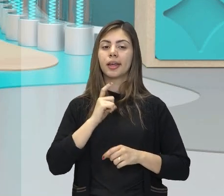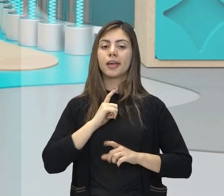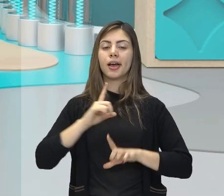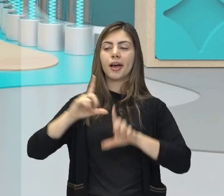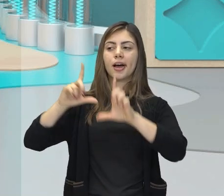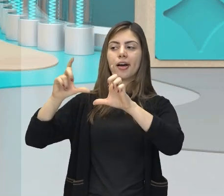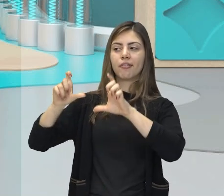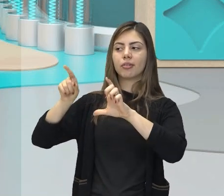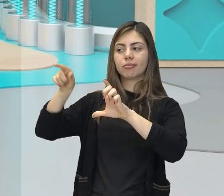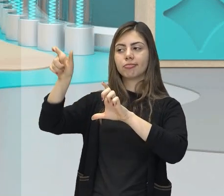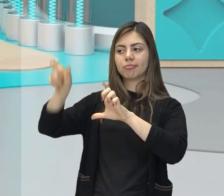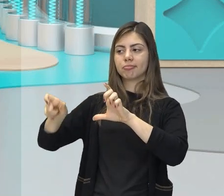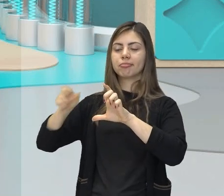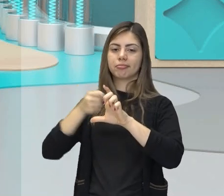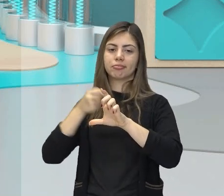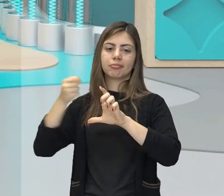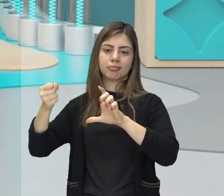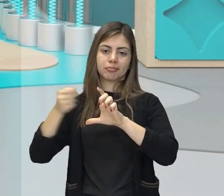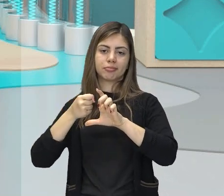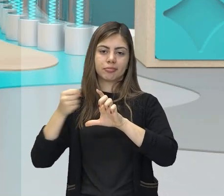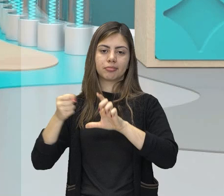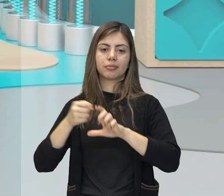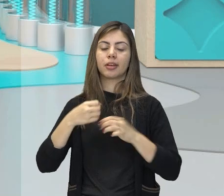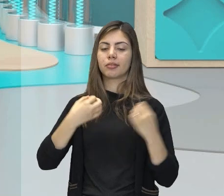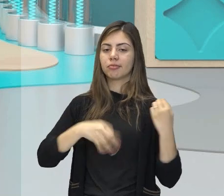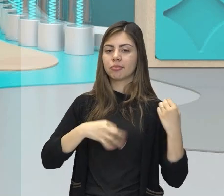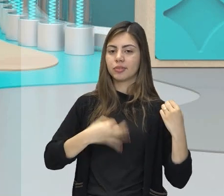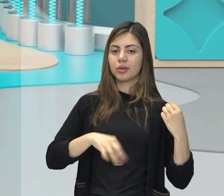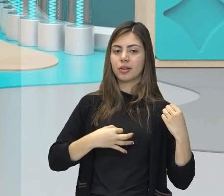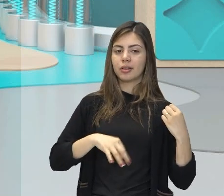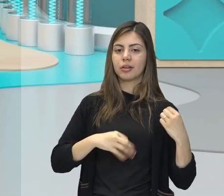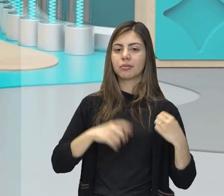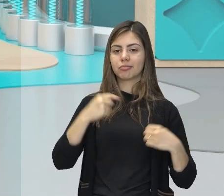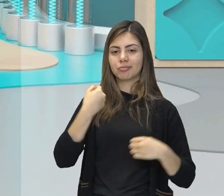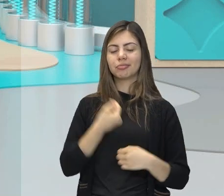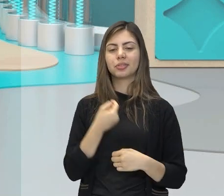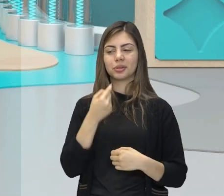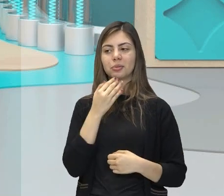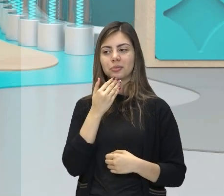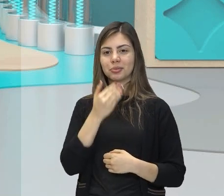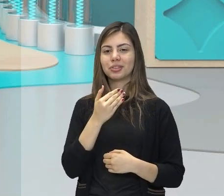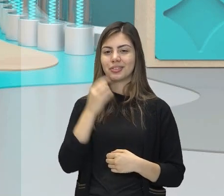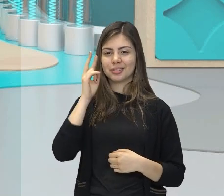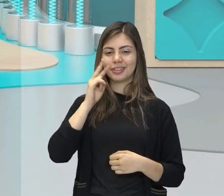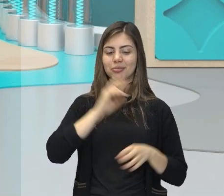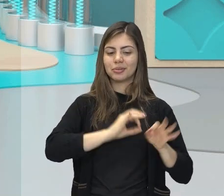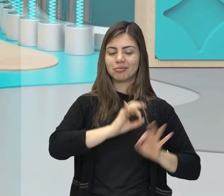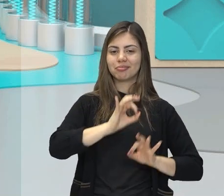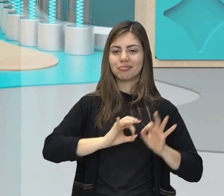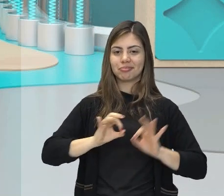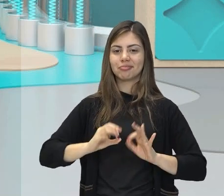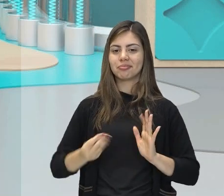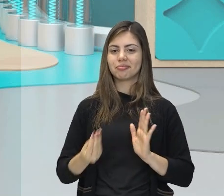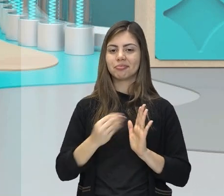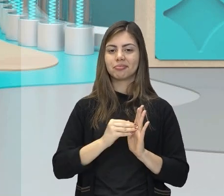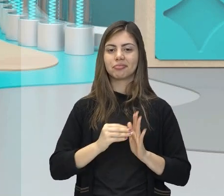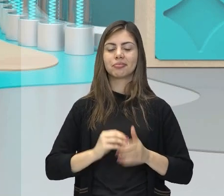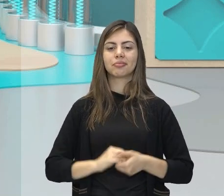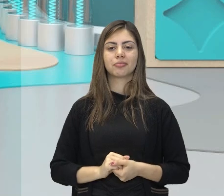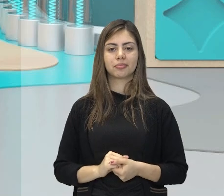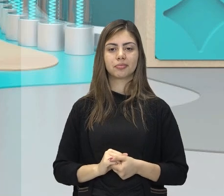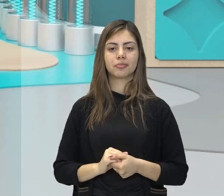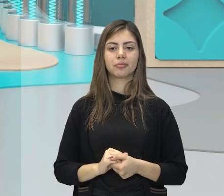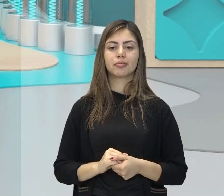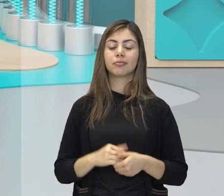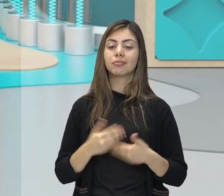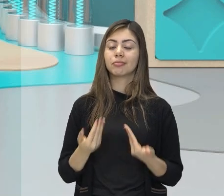nossa entrevistada ali com o seu violão, conforme nós solicitamos e colocamos no planejamento, ok?